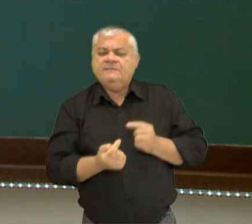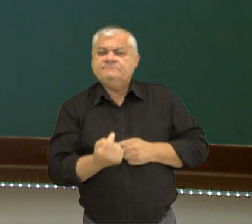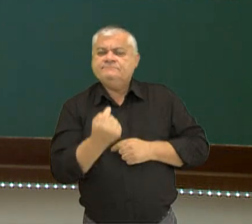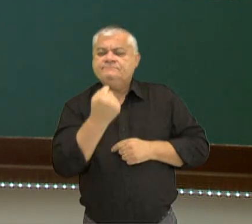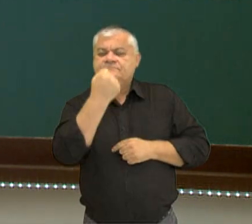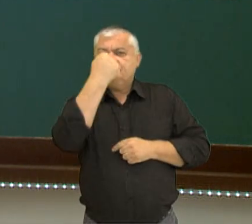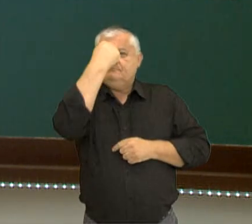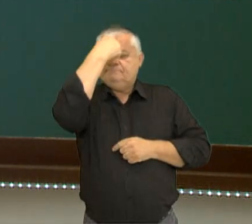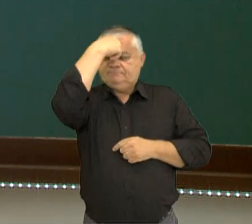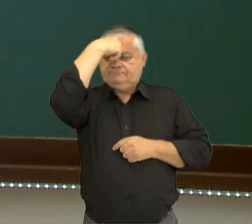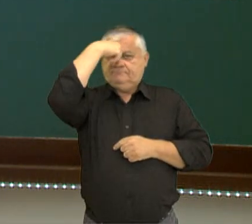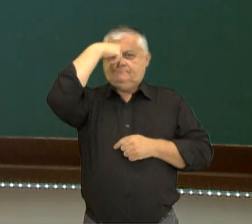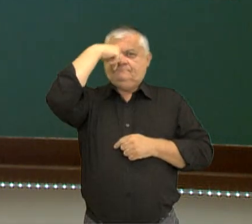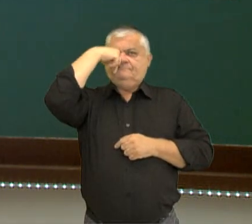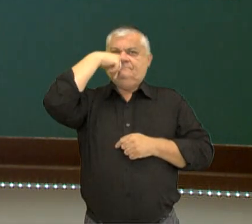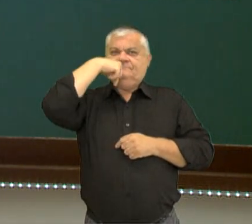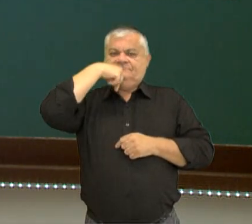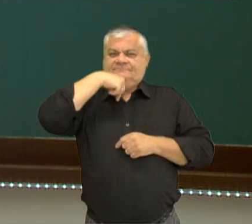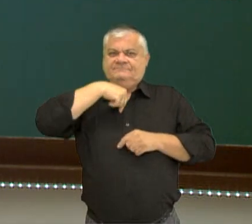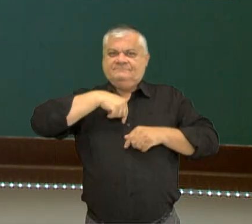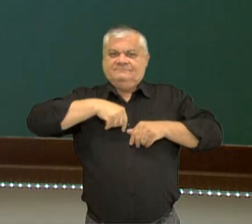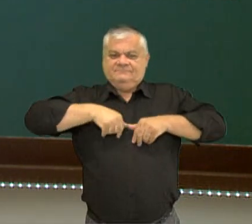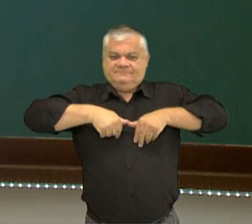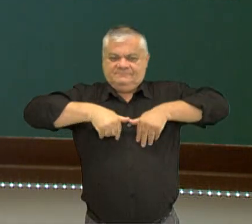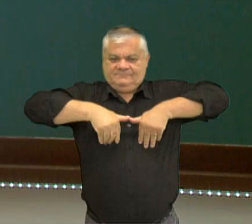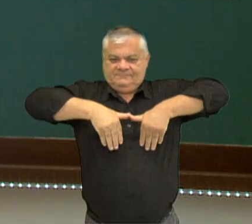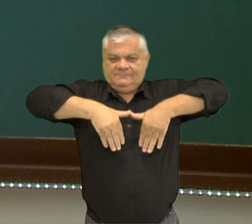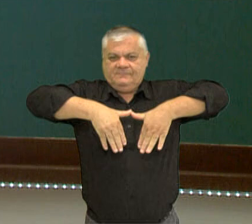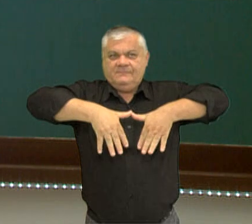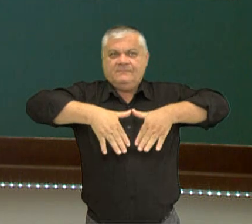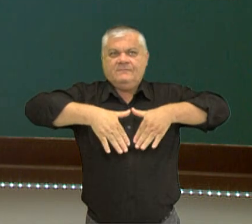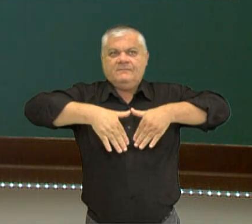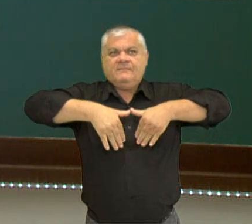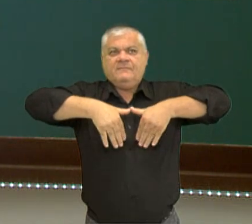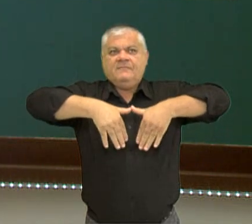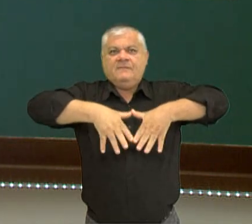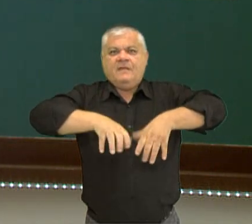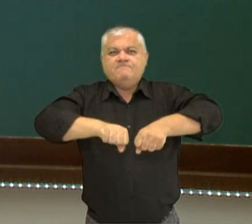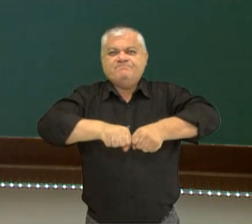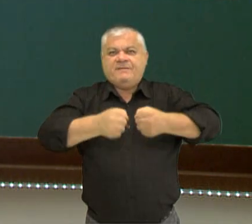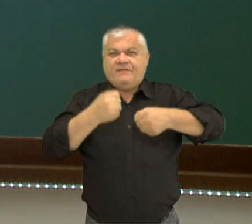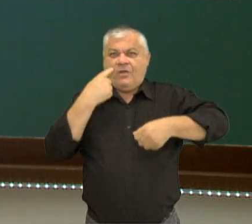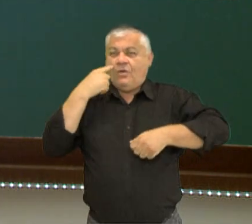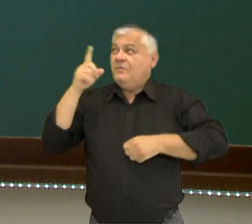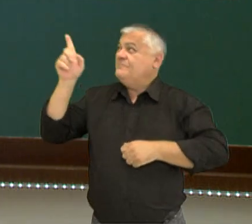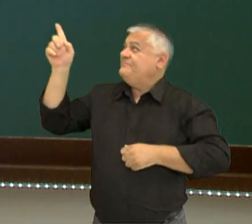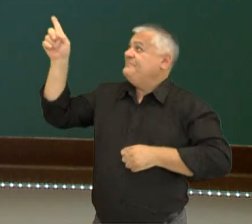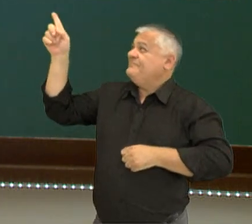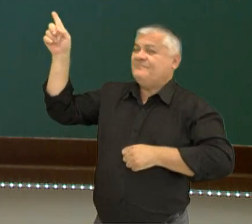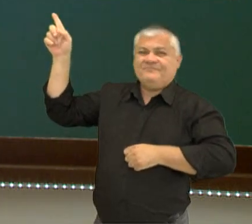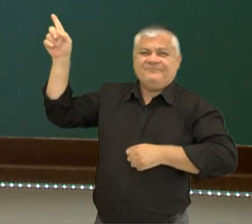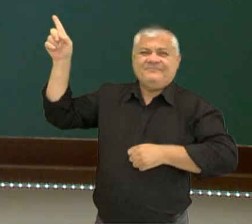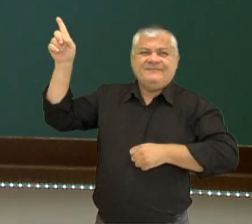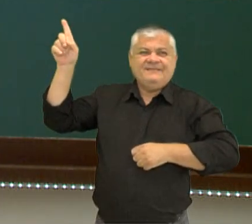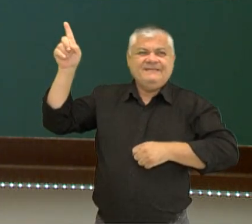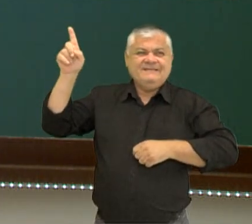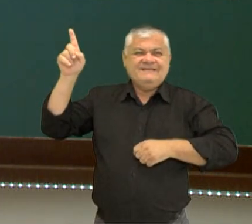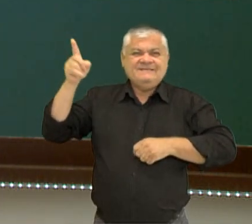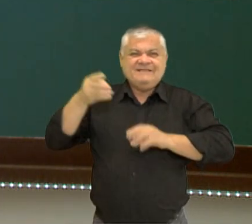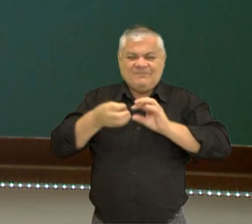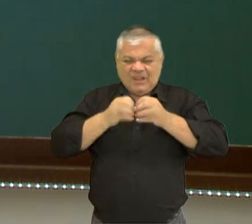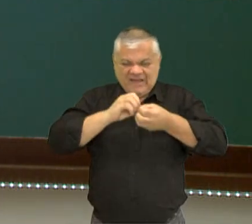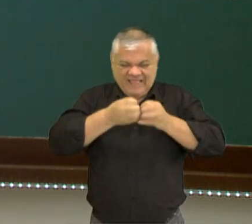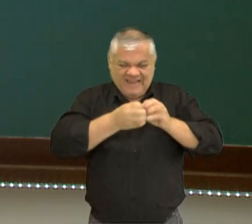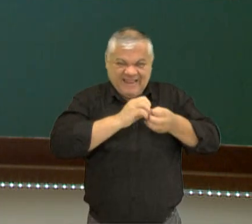ela vai se instalar lá nos pulmões e aí olha só o que ela faz. Ela desencadeia, ela gera